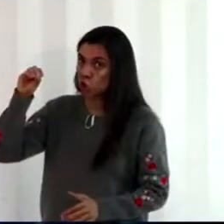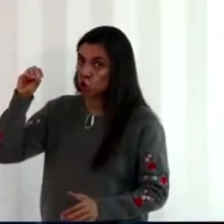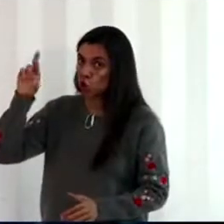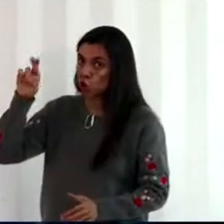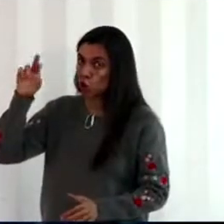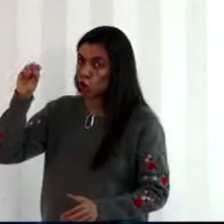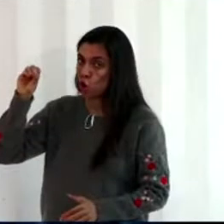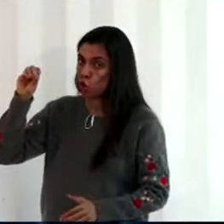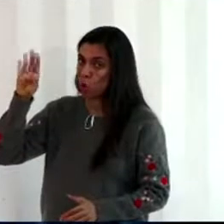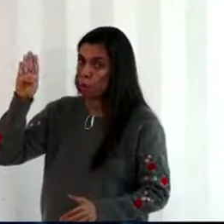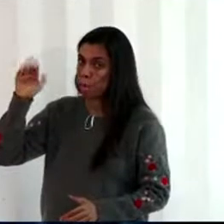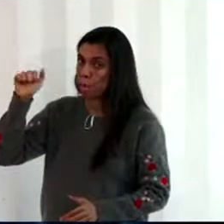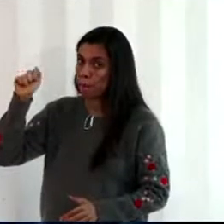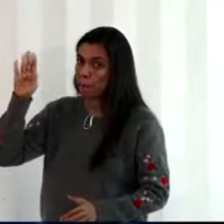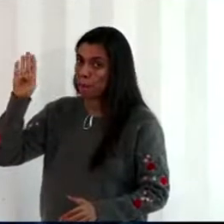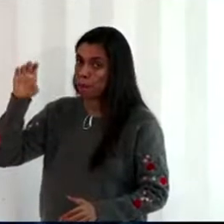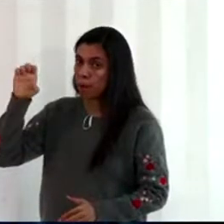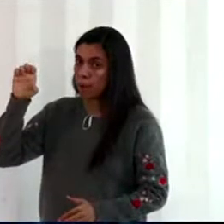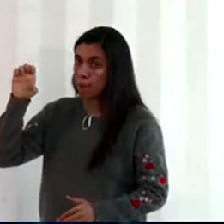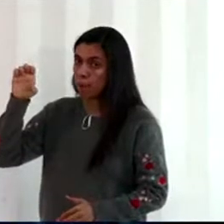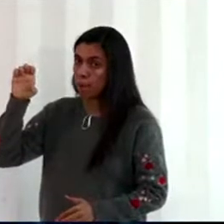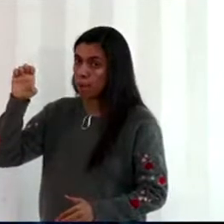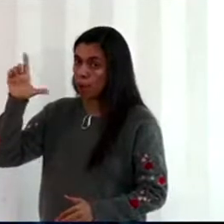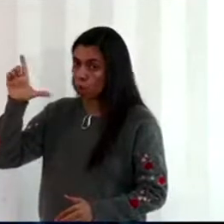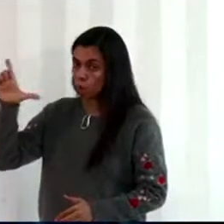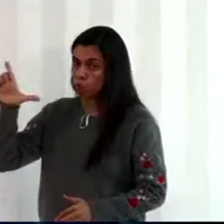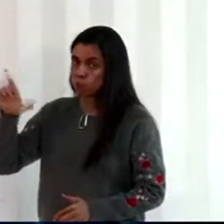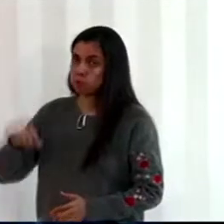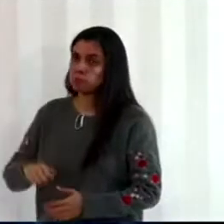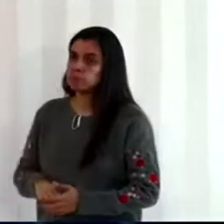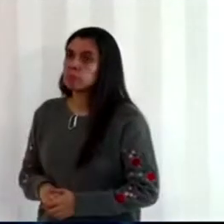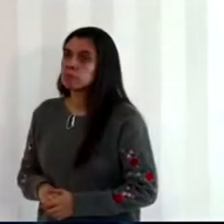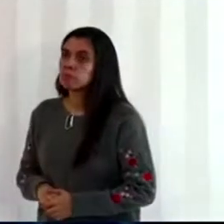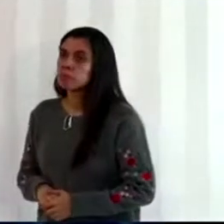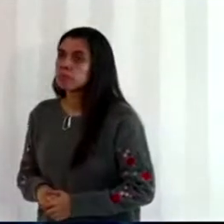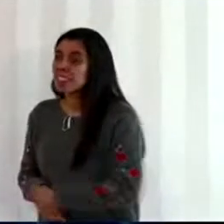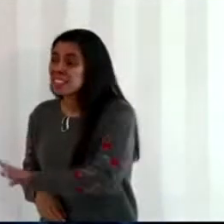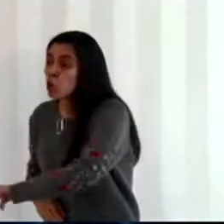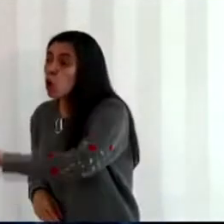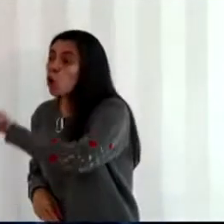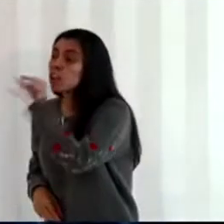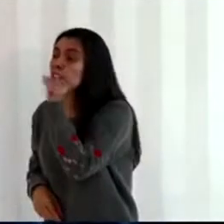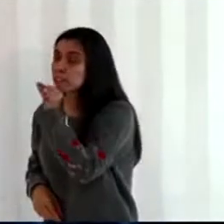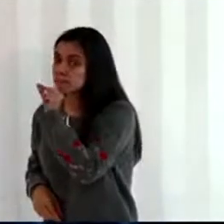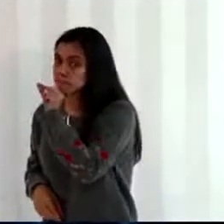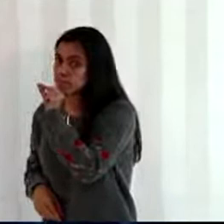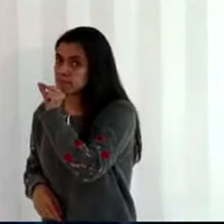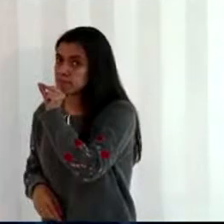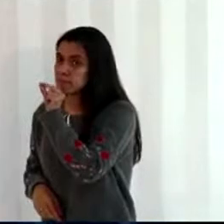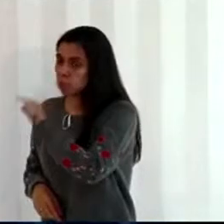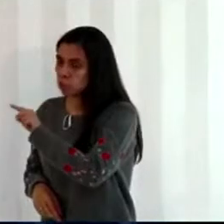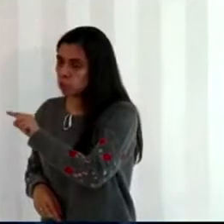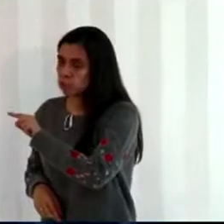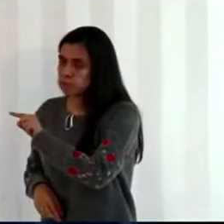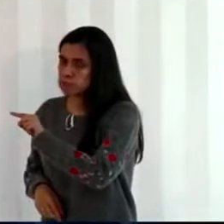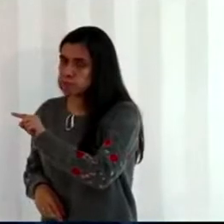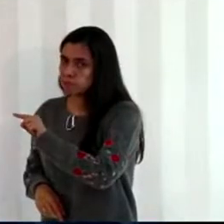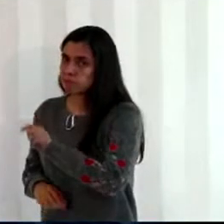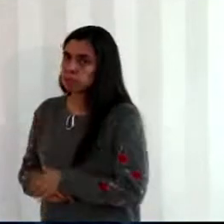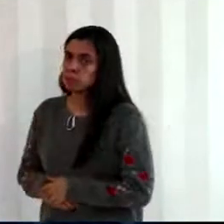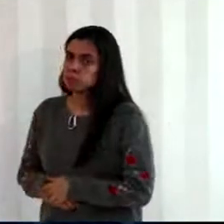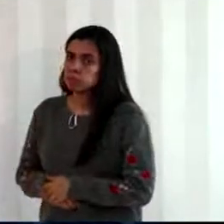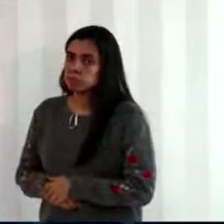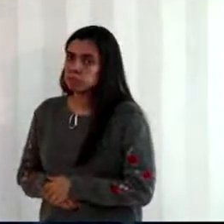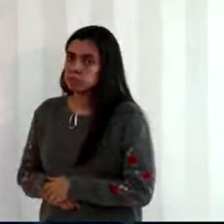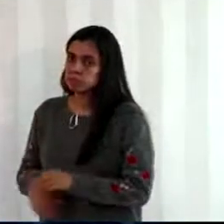Senhor, e te farei como um anel de selar, porque te escolhi, diz o Senhor dos